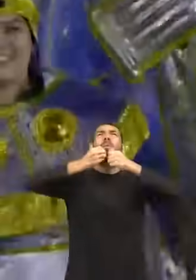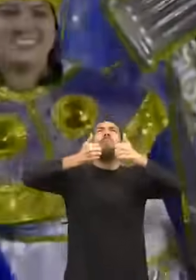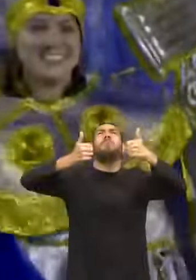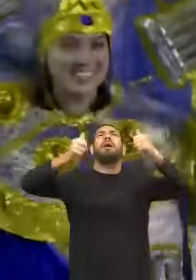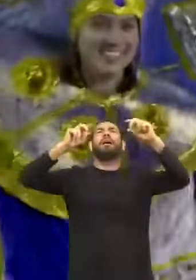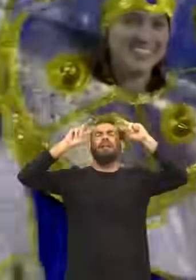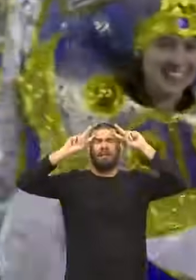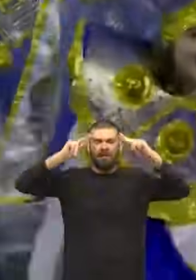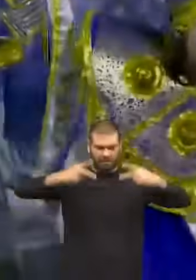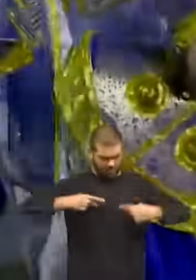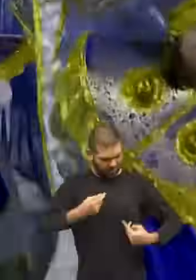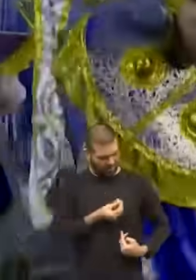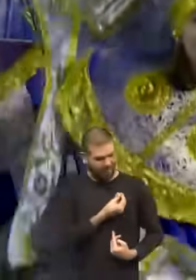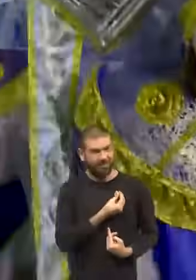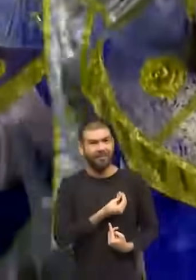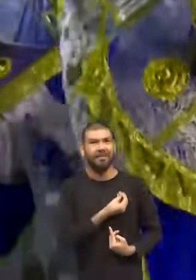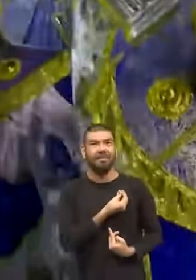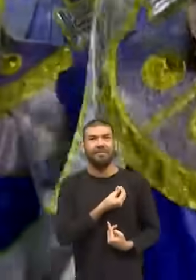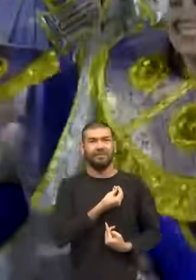nossa vida.